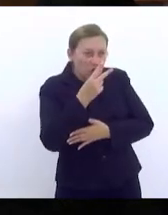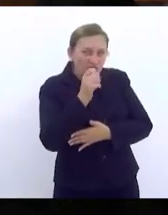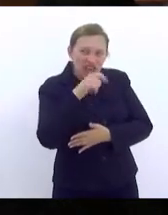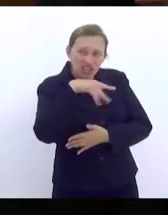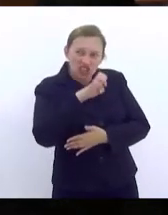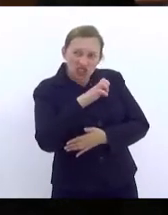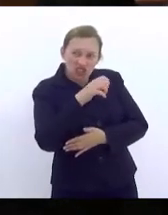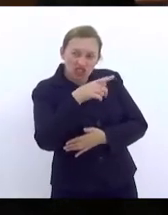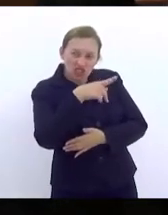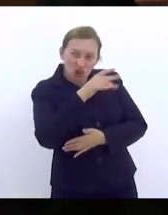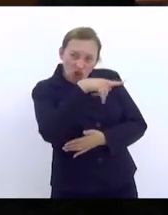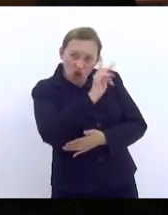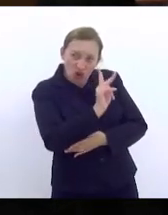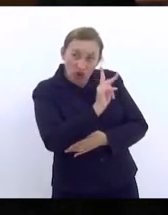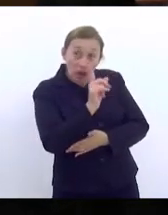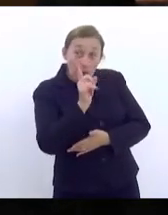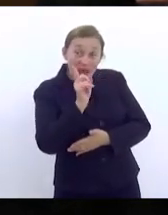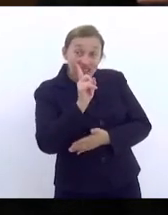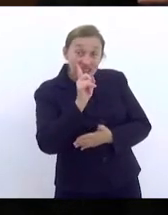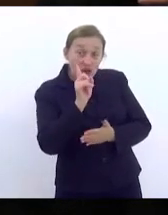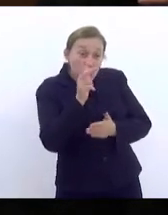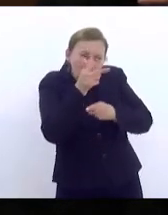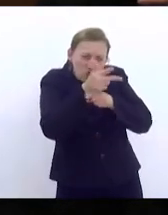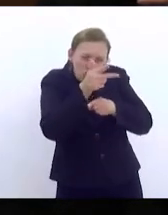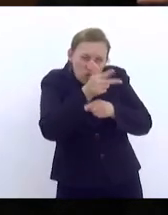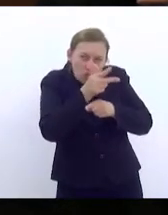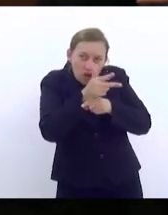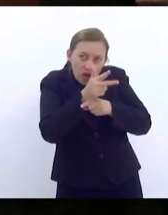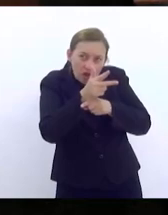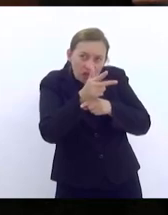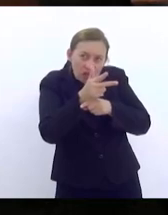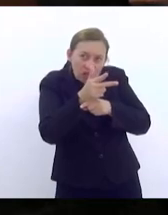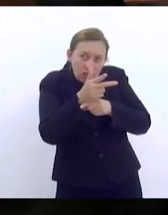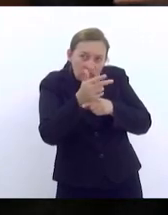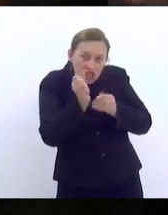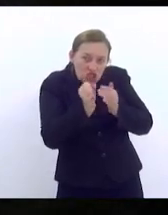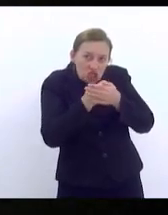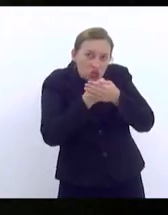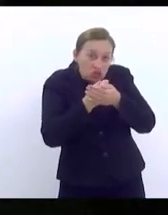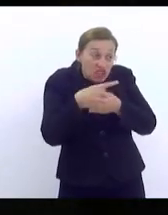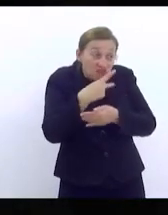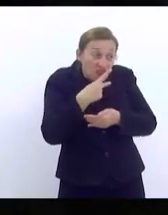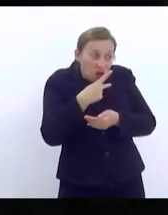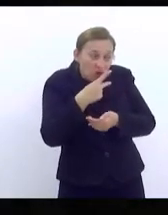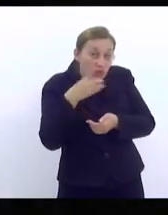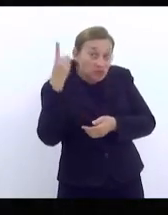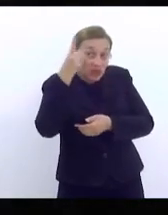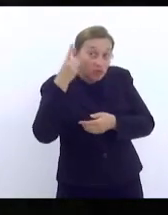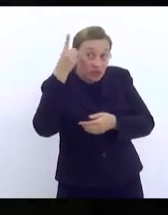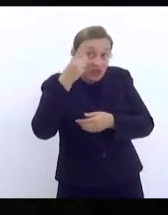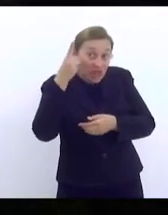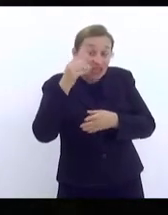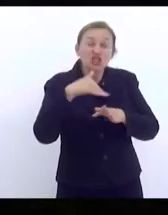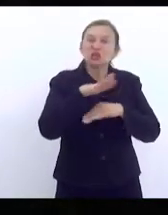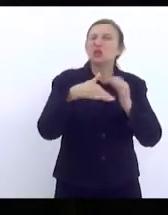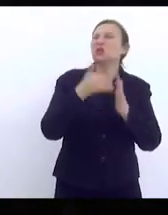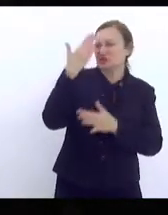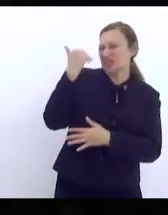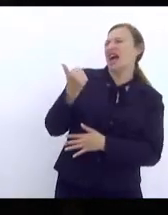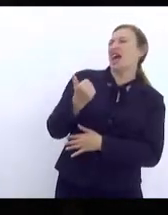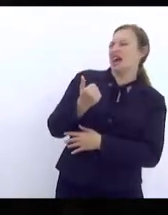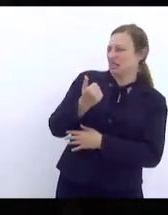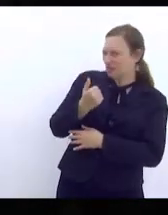knock para não ser filmado e disse o seguinte para o deputado Alexandre knock todo mundo sabe